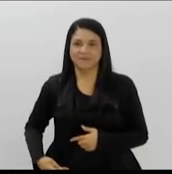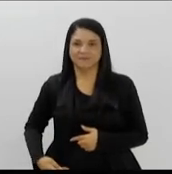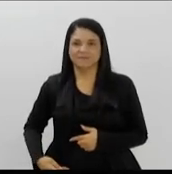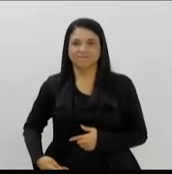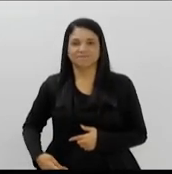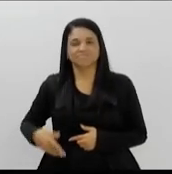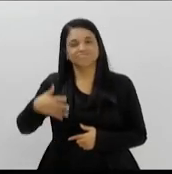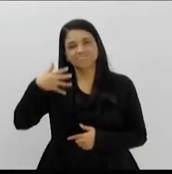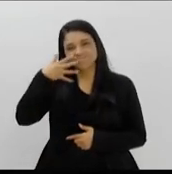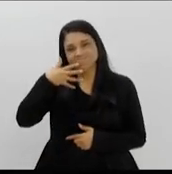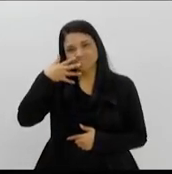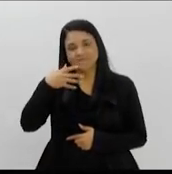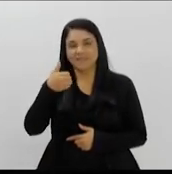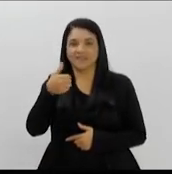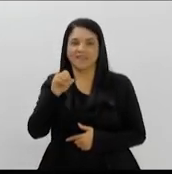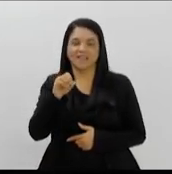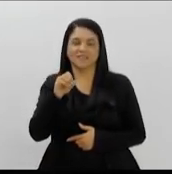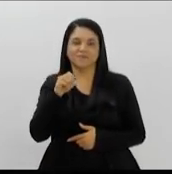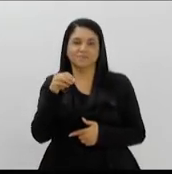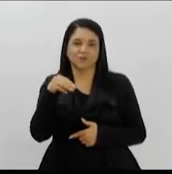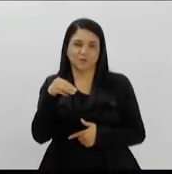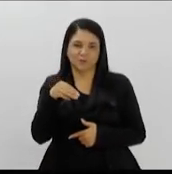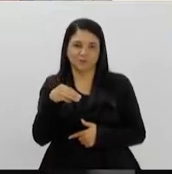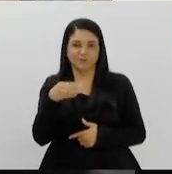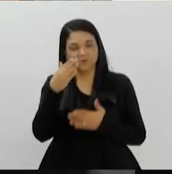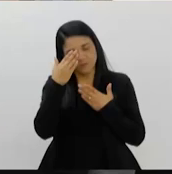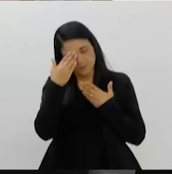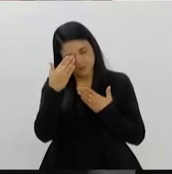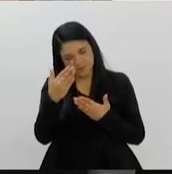fala de 10 minutos. Muito obrigado.